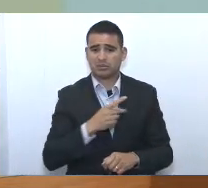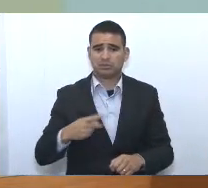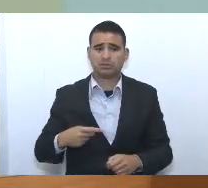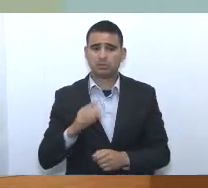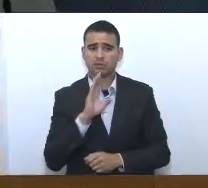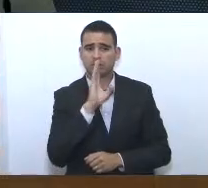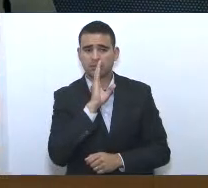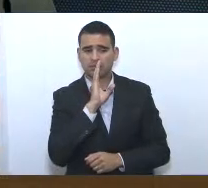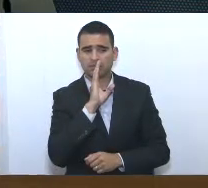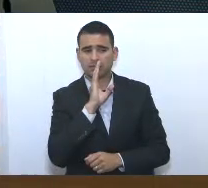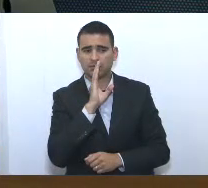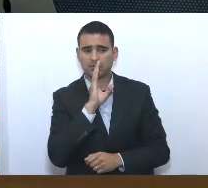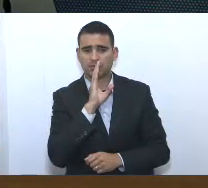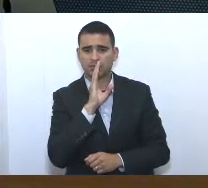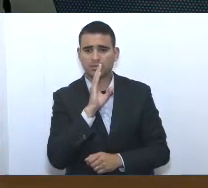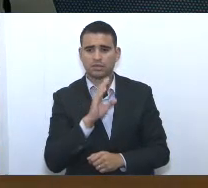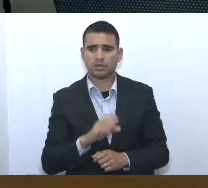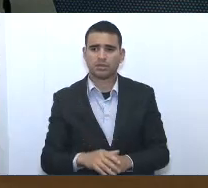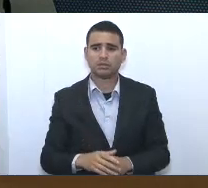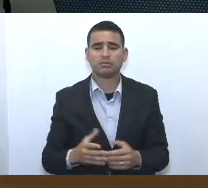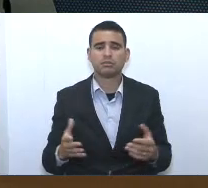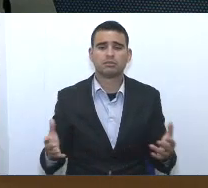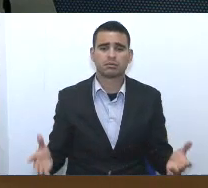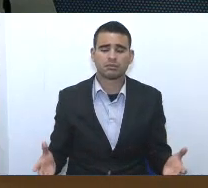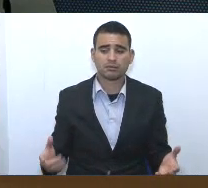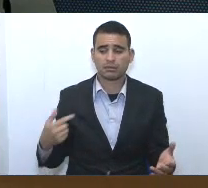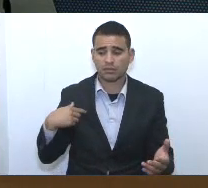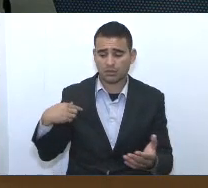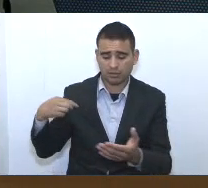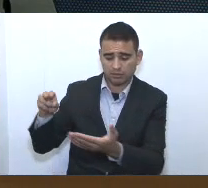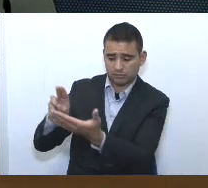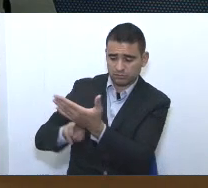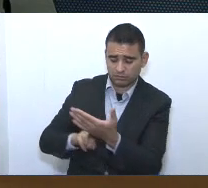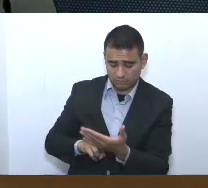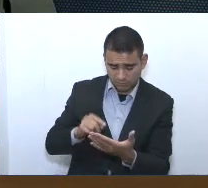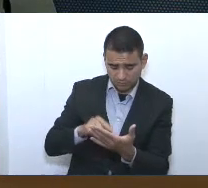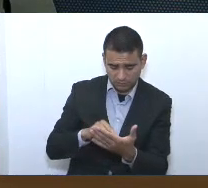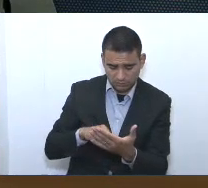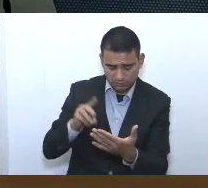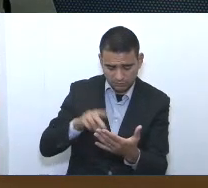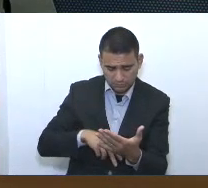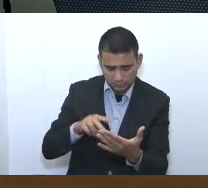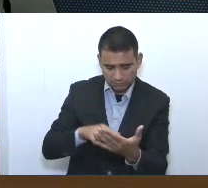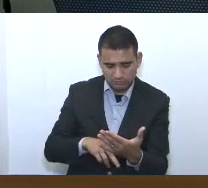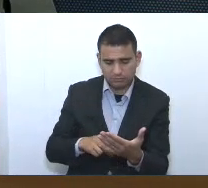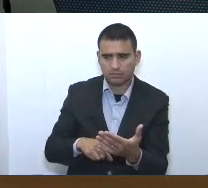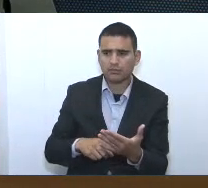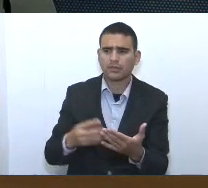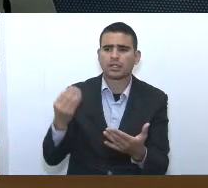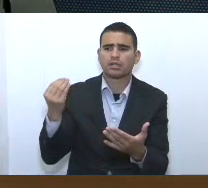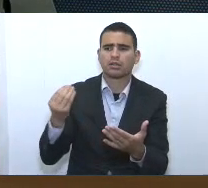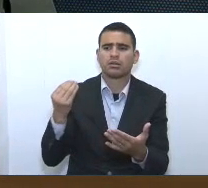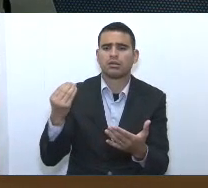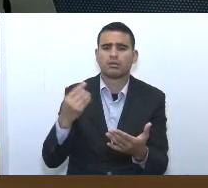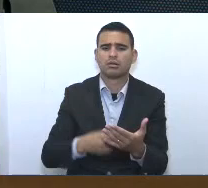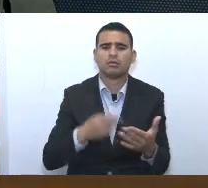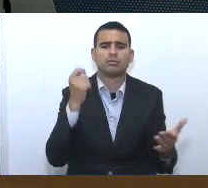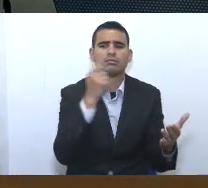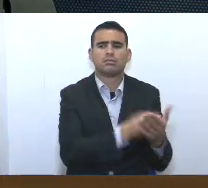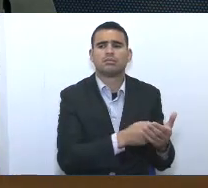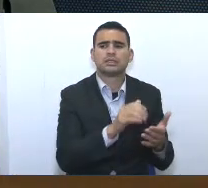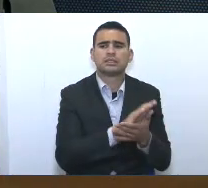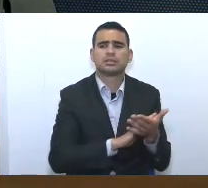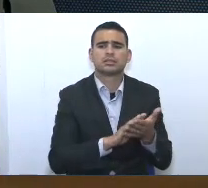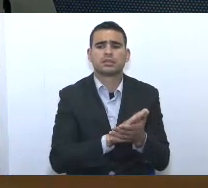Senhoria conhece esse processo. Se eu recebi esse processo há poucos dias, vou procurar o secretário, porque isso é uma responsabilidade da Secretaria de